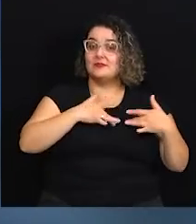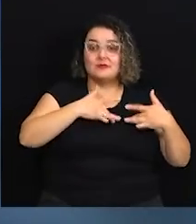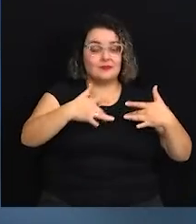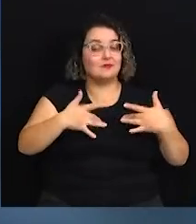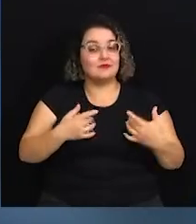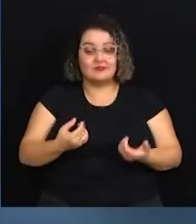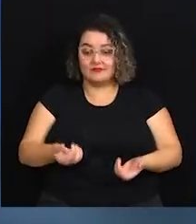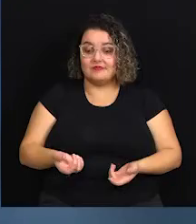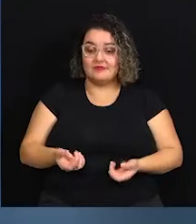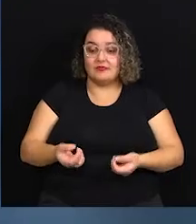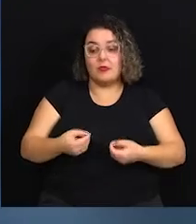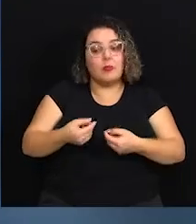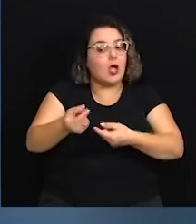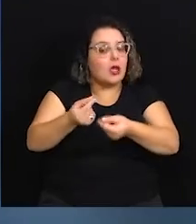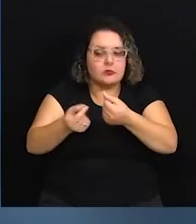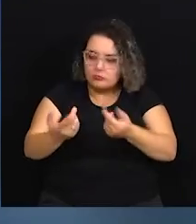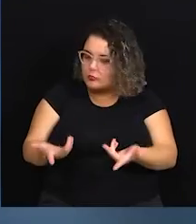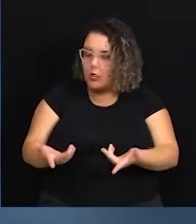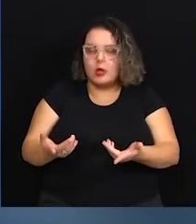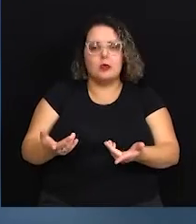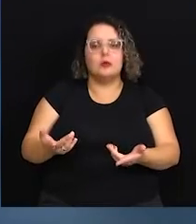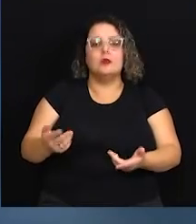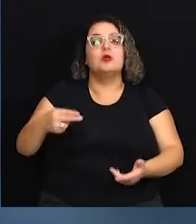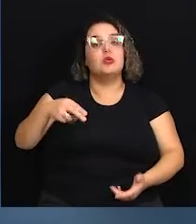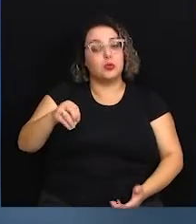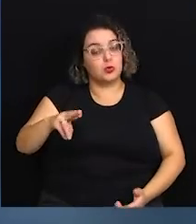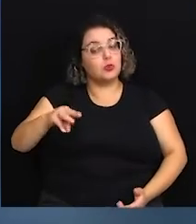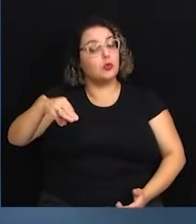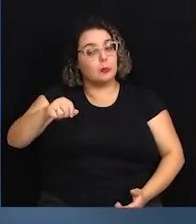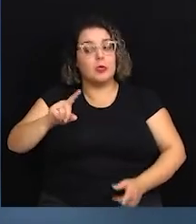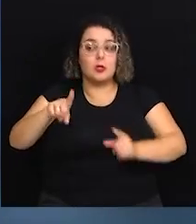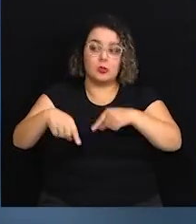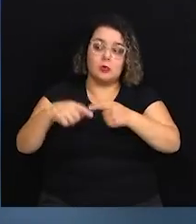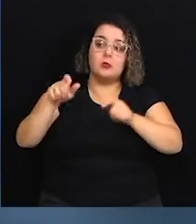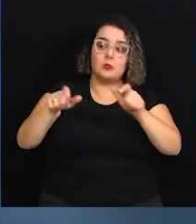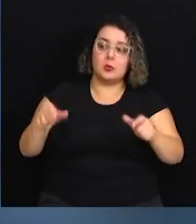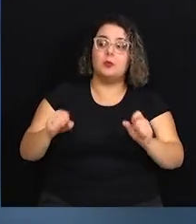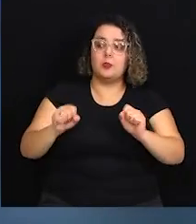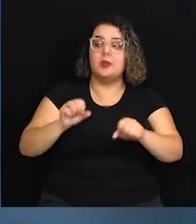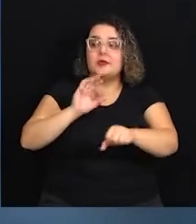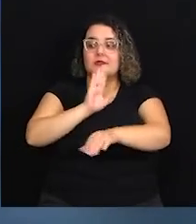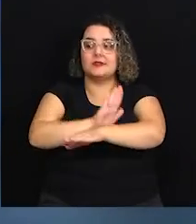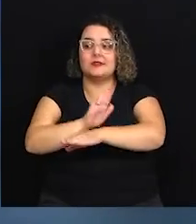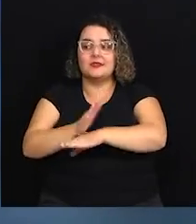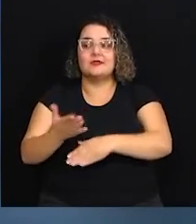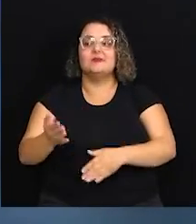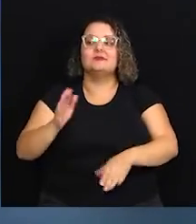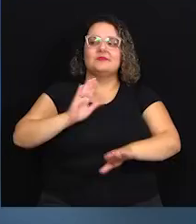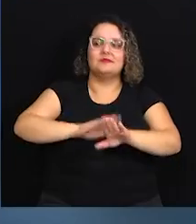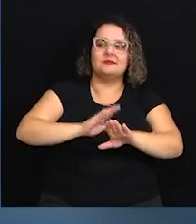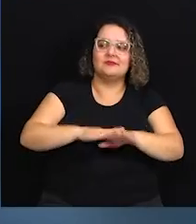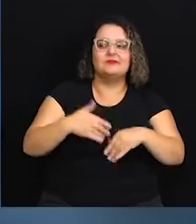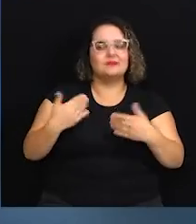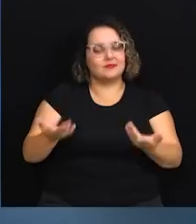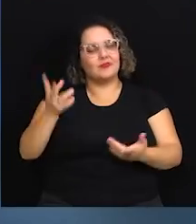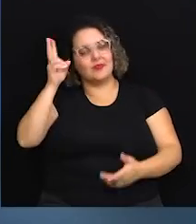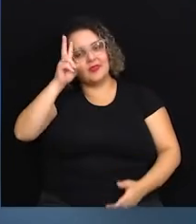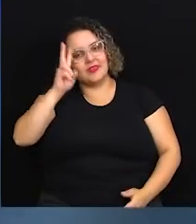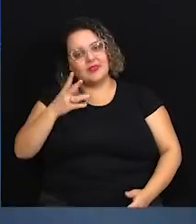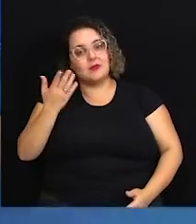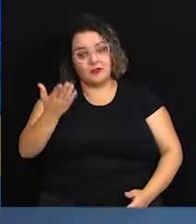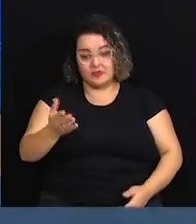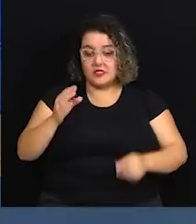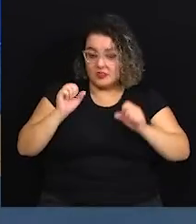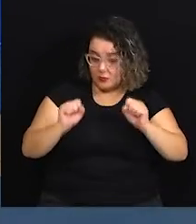uma doação para garantir que Norma e outras pessoas também possam ser ajudadas pelas atividades daqui. Lembrando sempre que